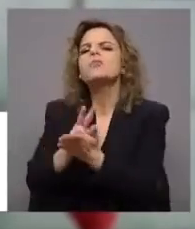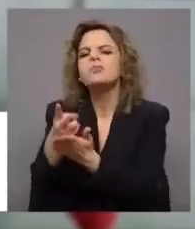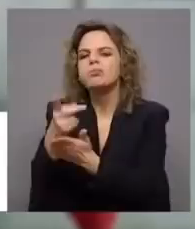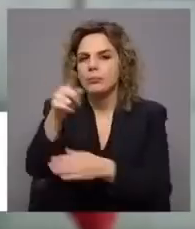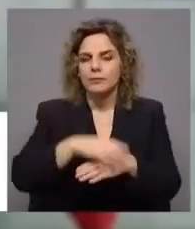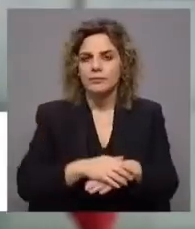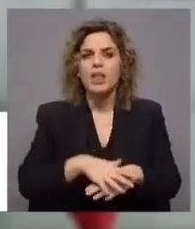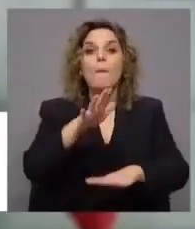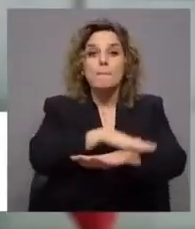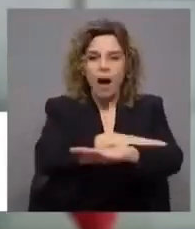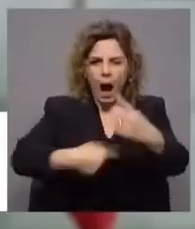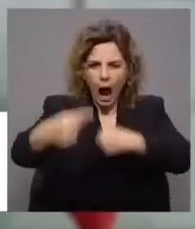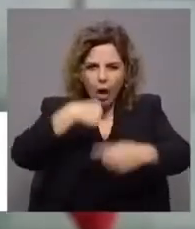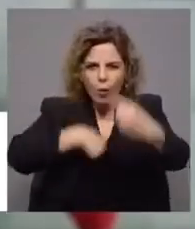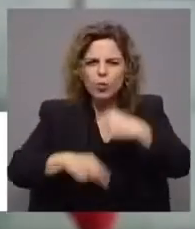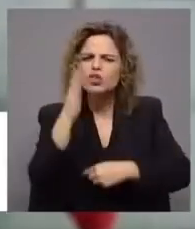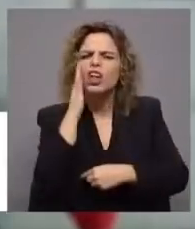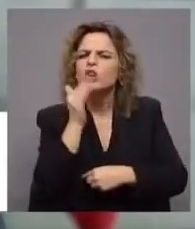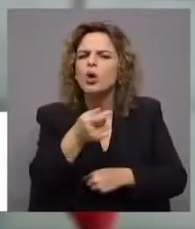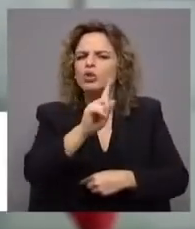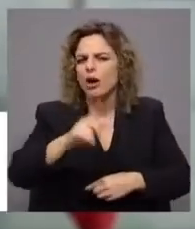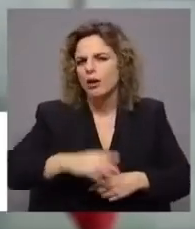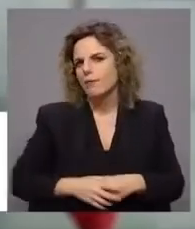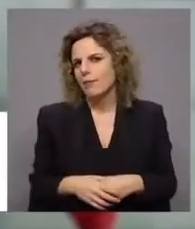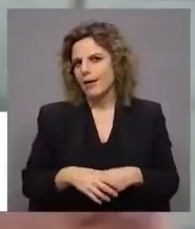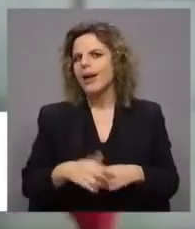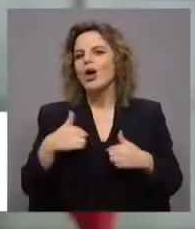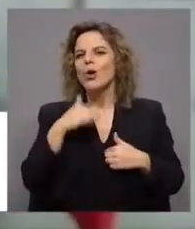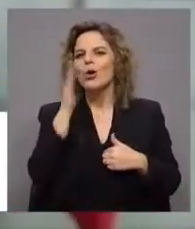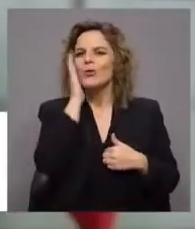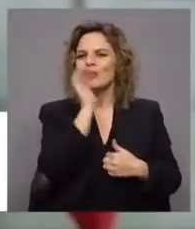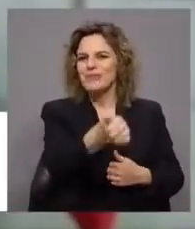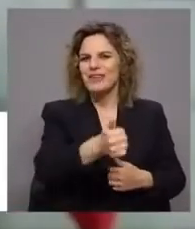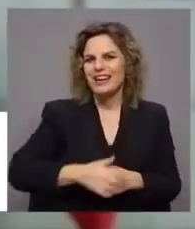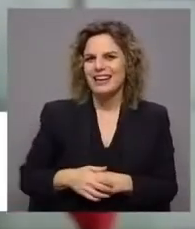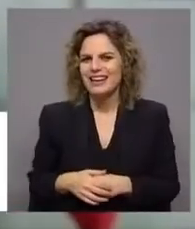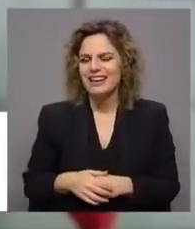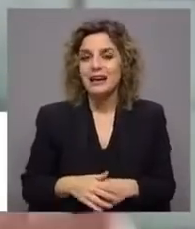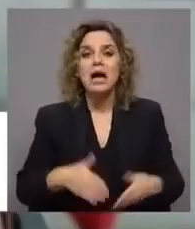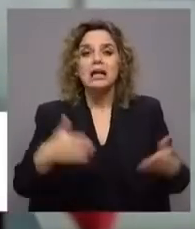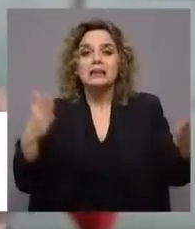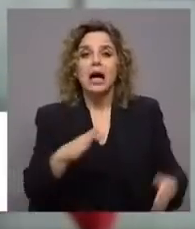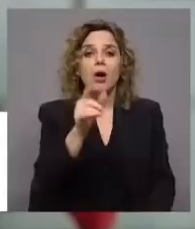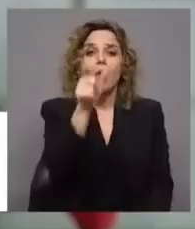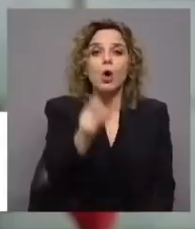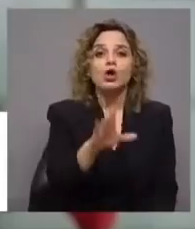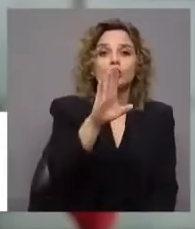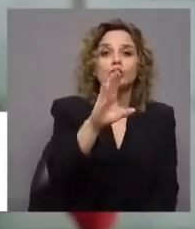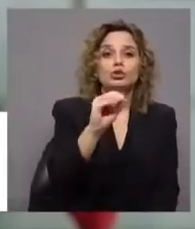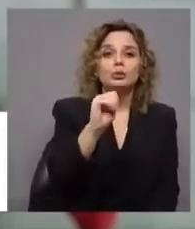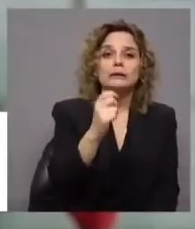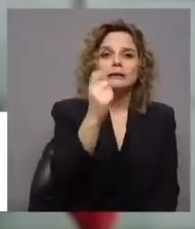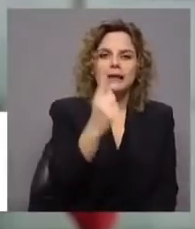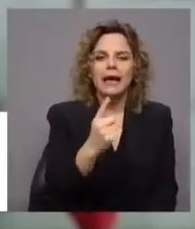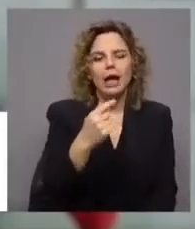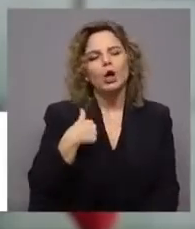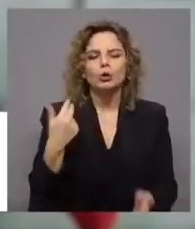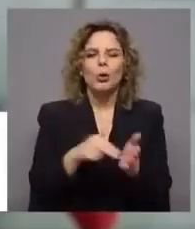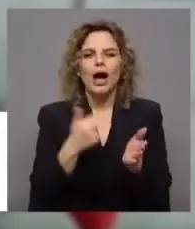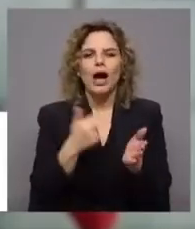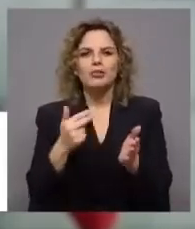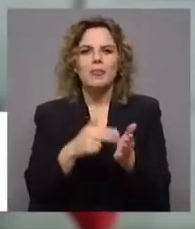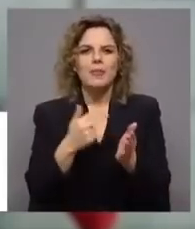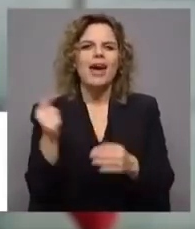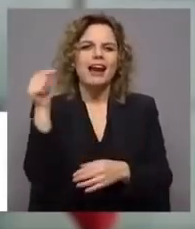que me acusaram não dormem com a cabeça tranquila como eu durmo. Então, José Rodrigues, eu só estou esperando poder voltar a